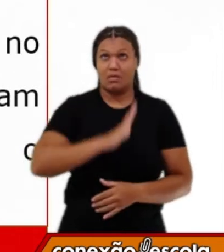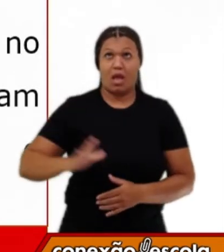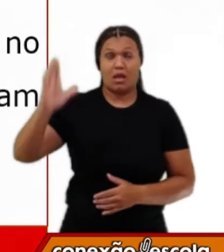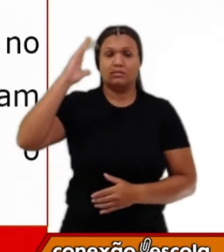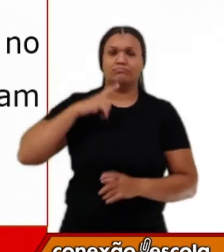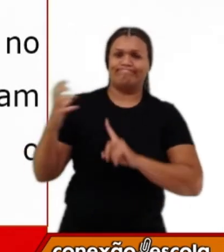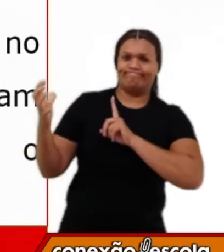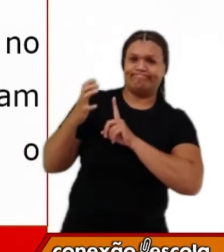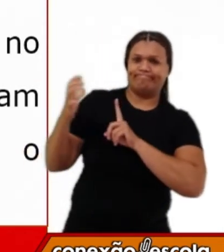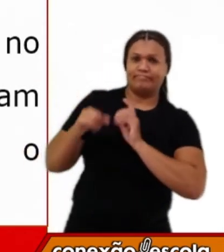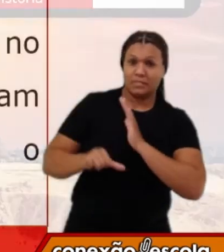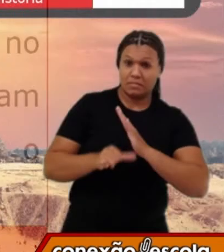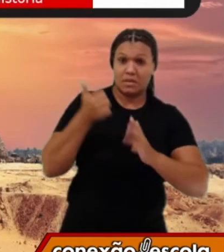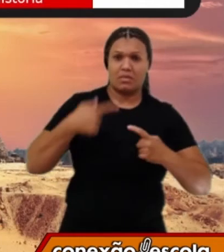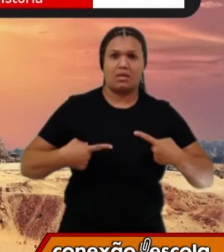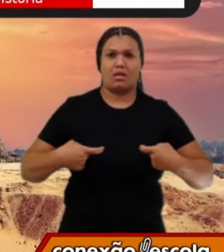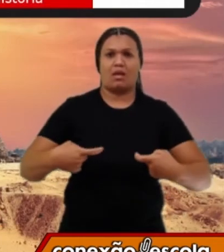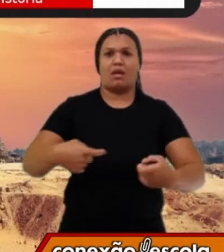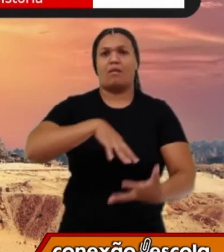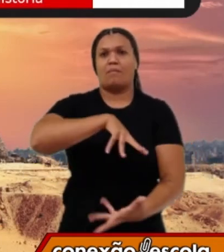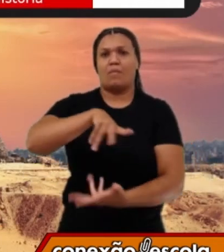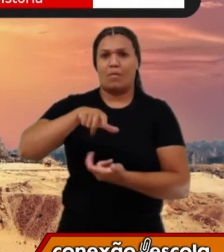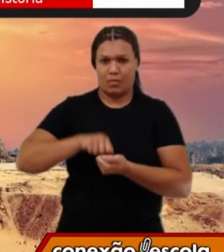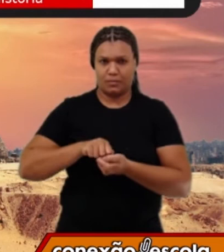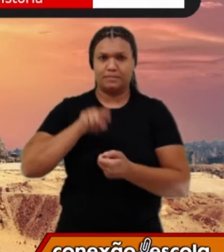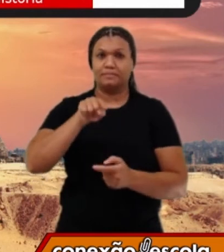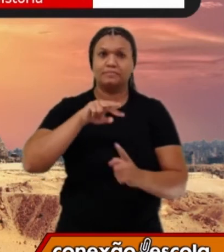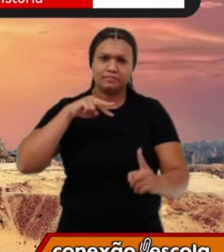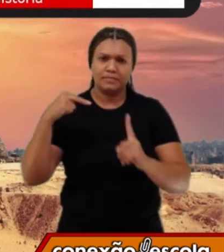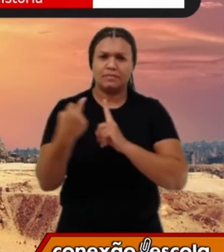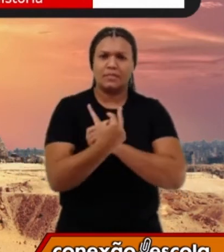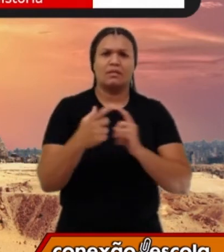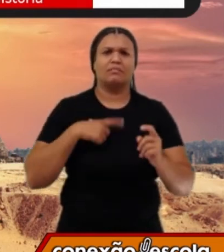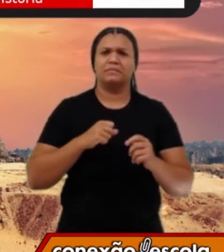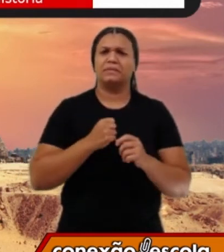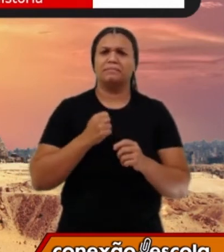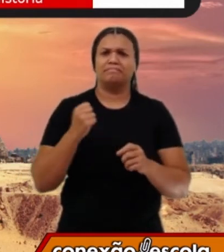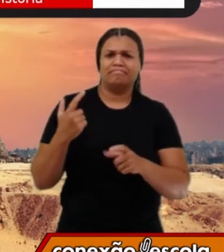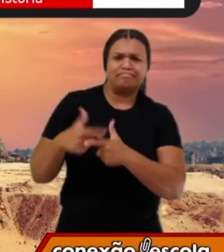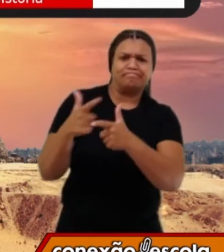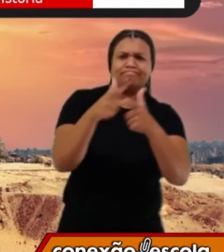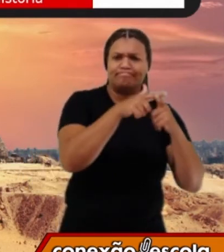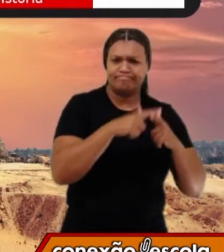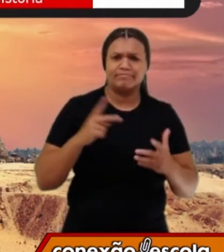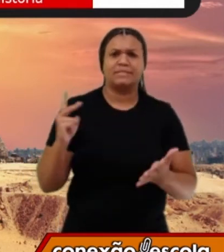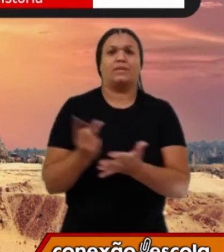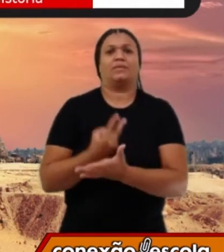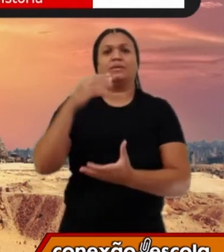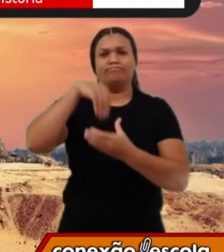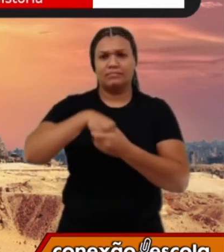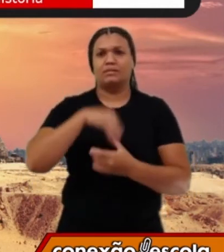Mundial. Nessa perspectiva também, nós temos grandes conflitos sociais acontecendo no Brasil. Durante a